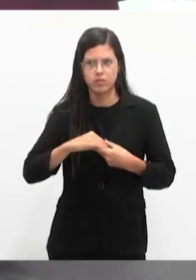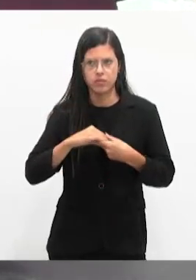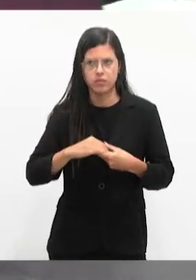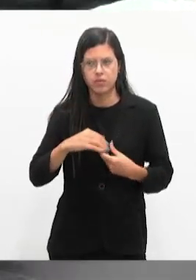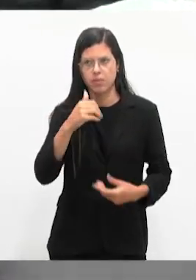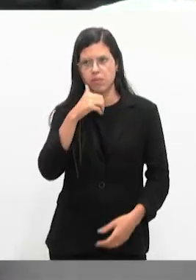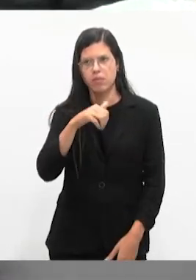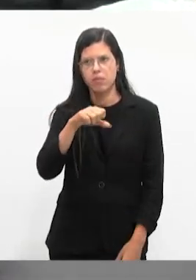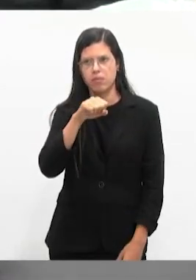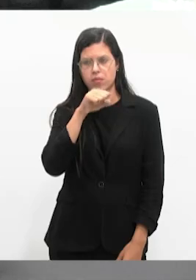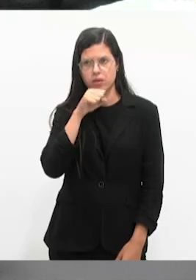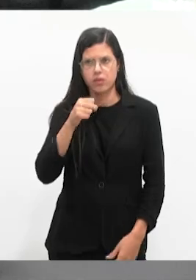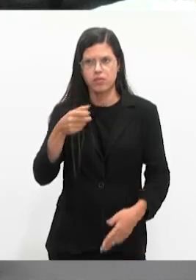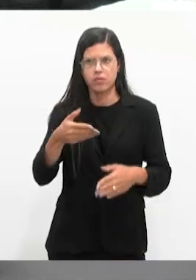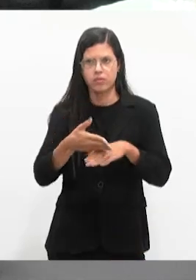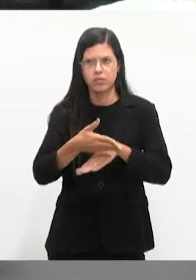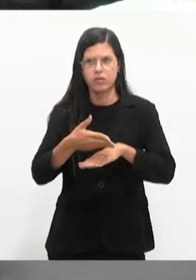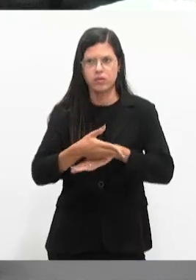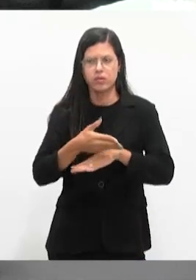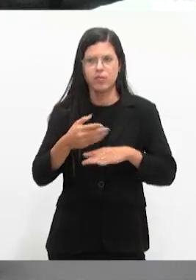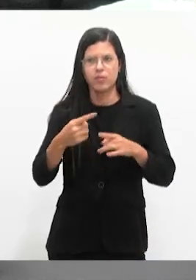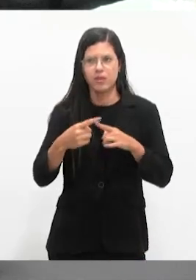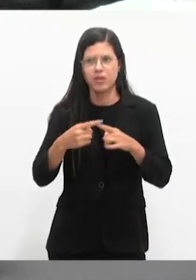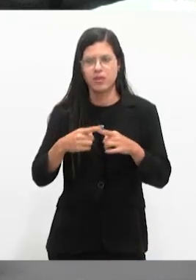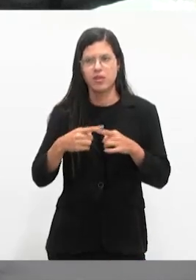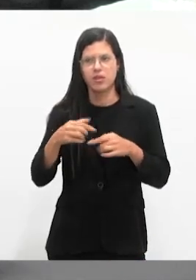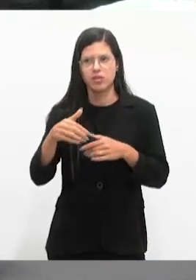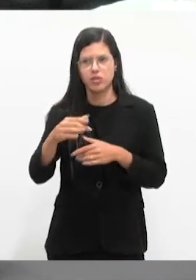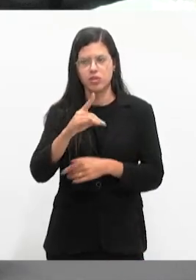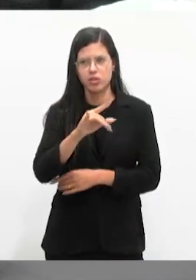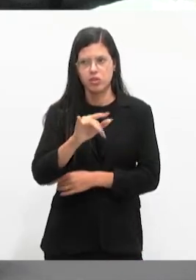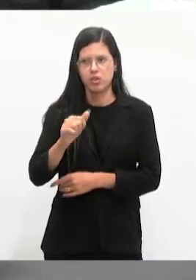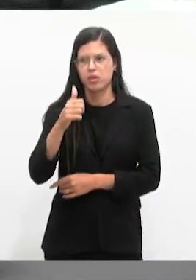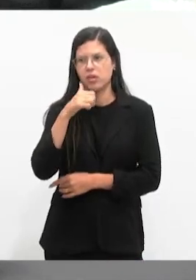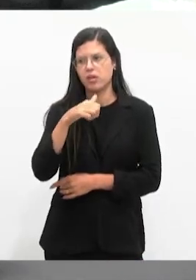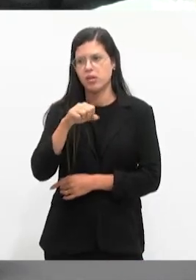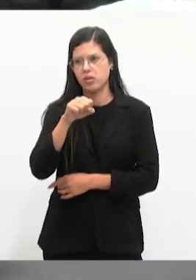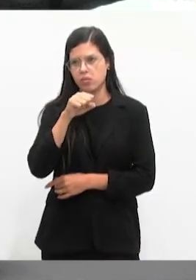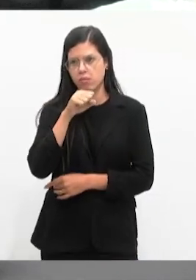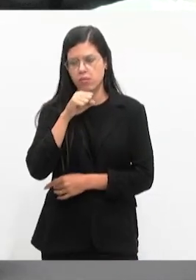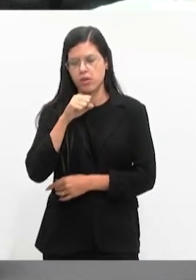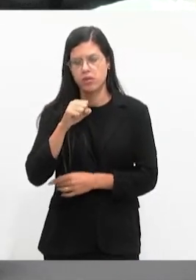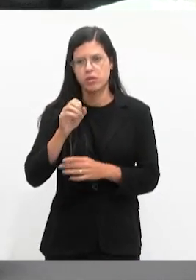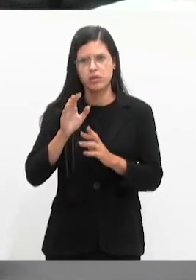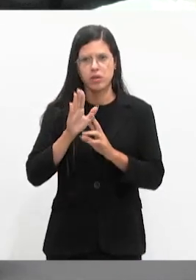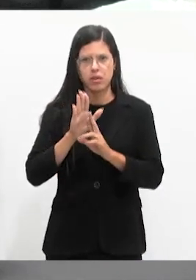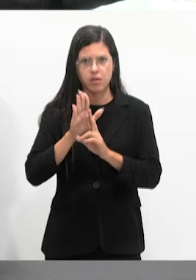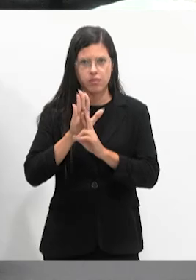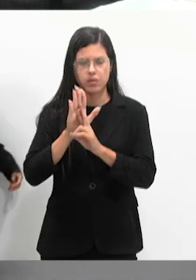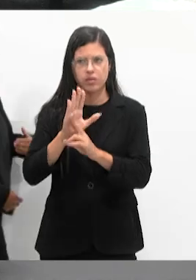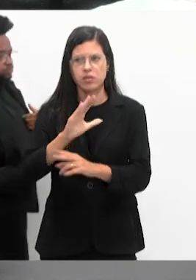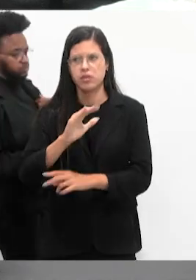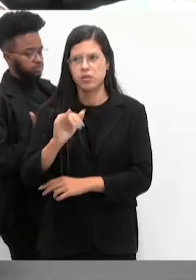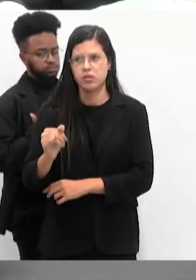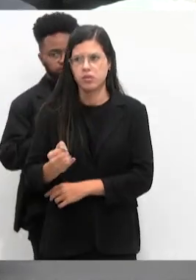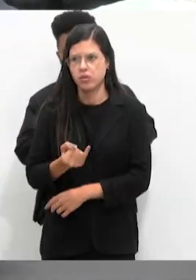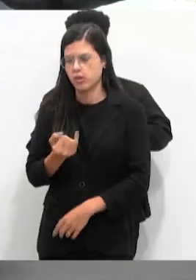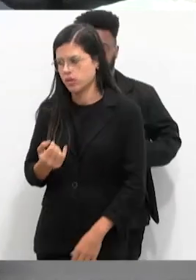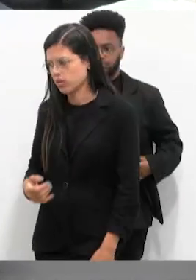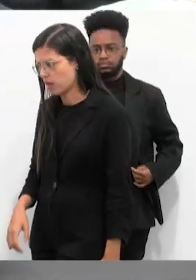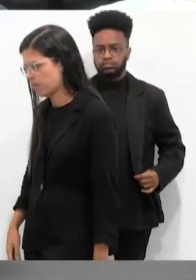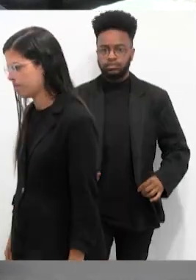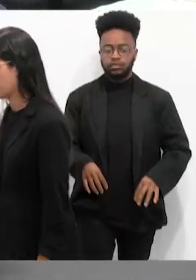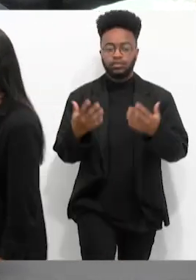mães que estão presentes, porque está chegando o Dia das Mães. Então, em nome da CCJ, saudar a todas as mamães